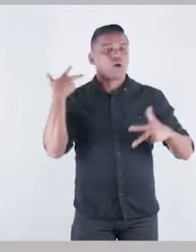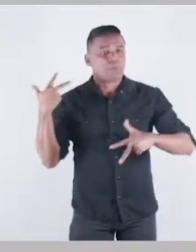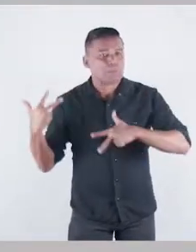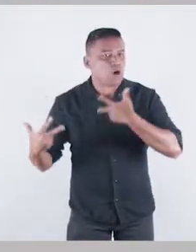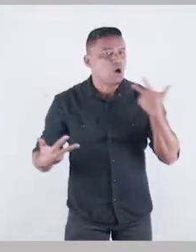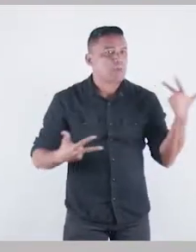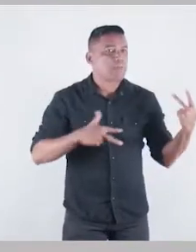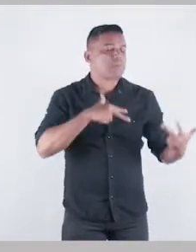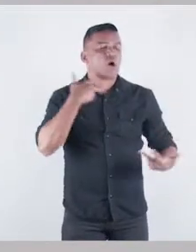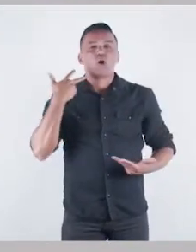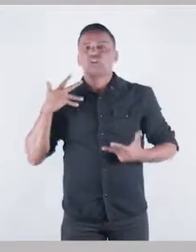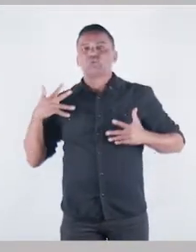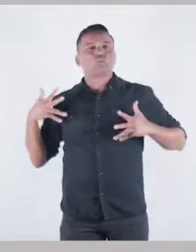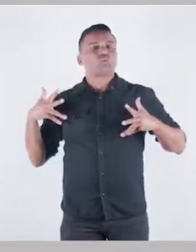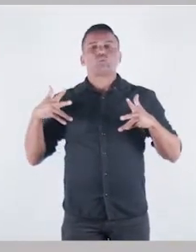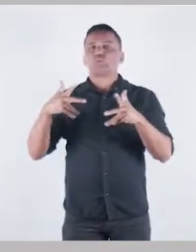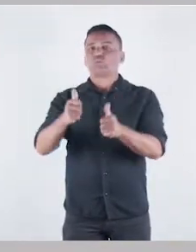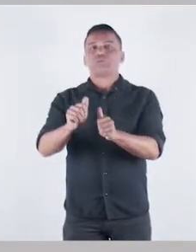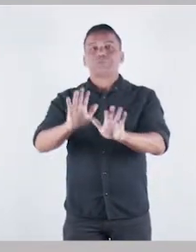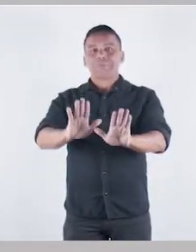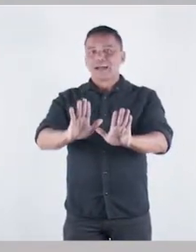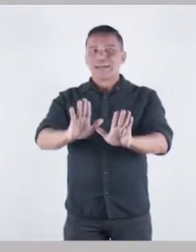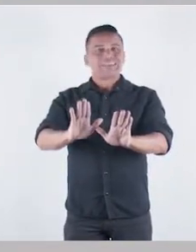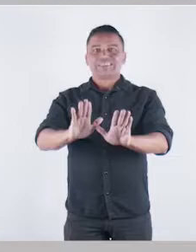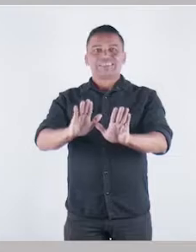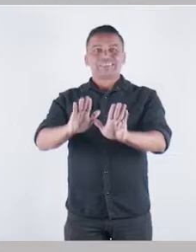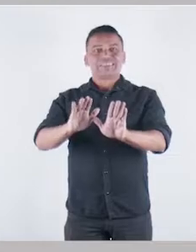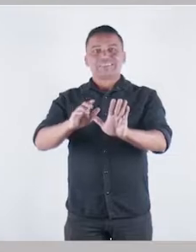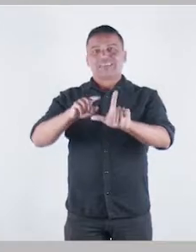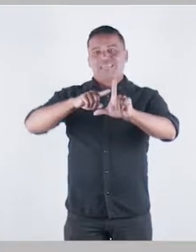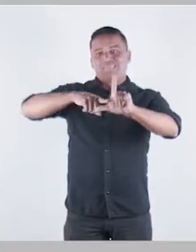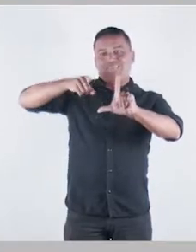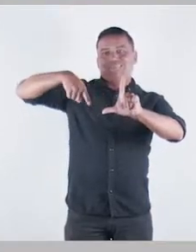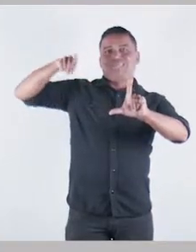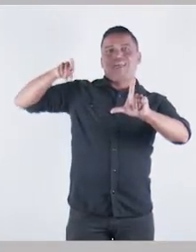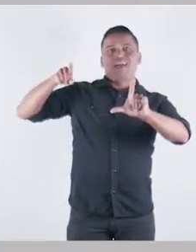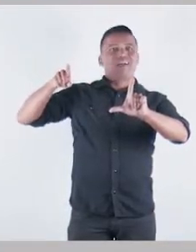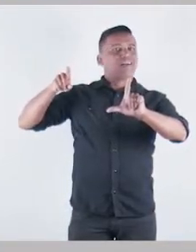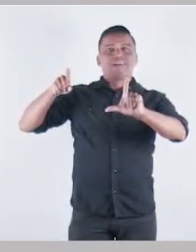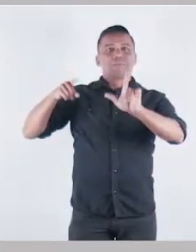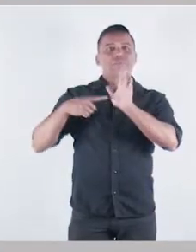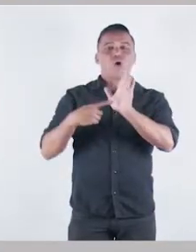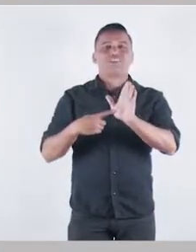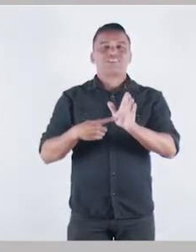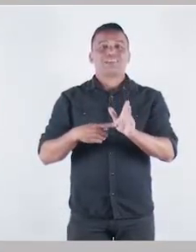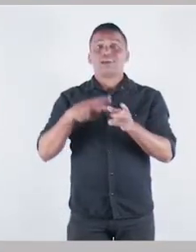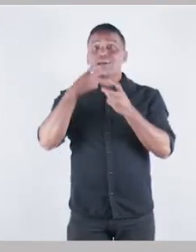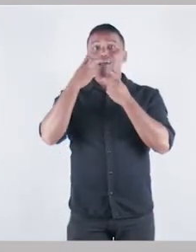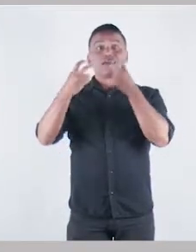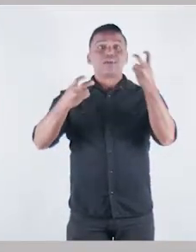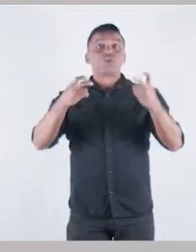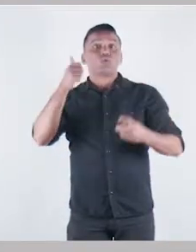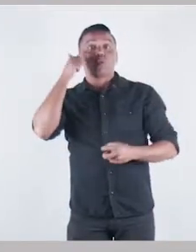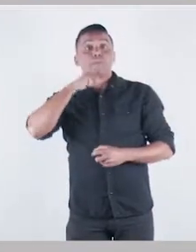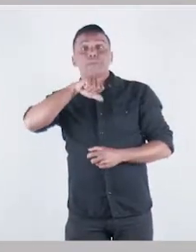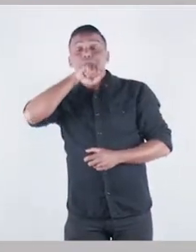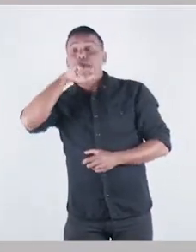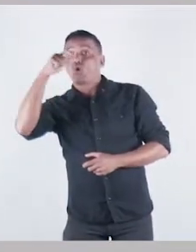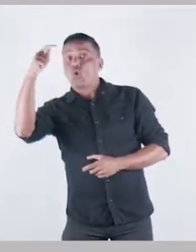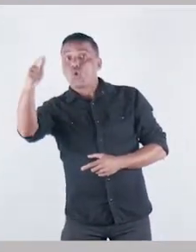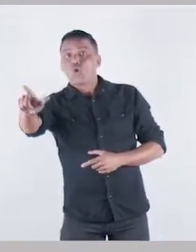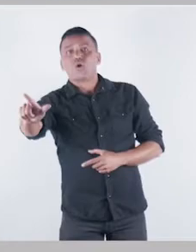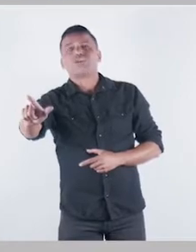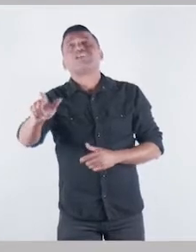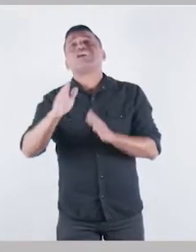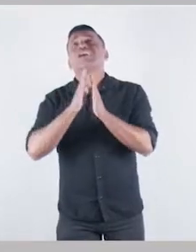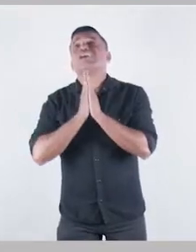mortos, mas não excederam as cotas. O grito de uma outra mãe, valha-me